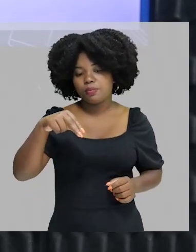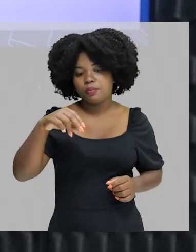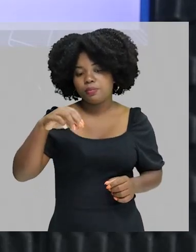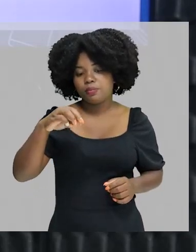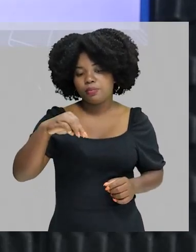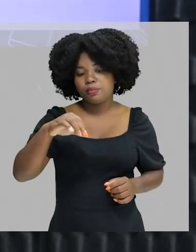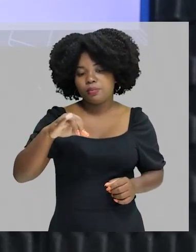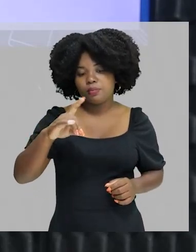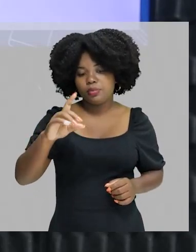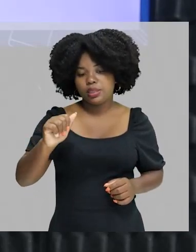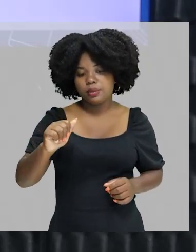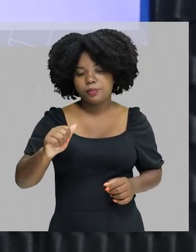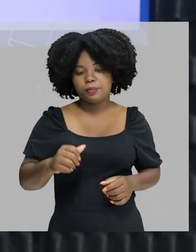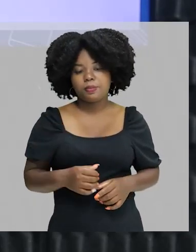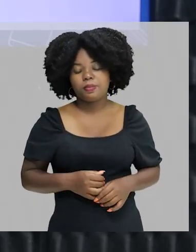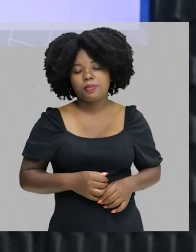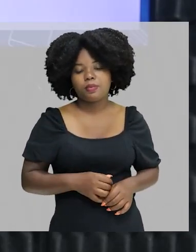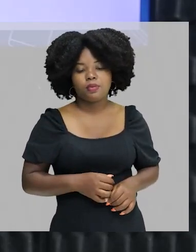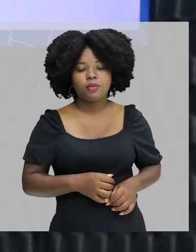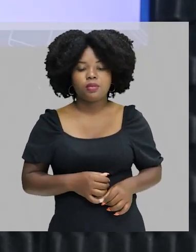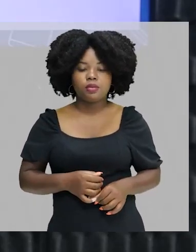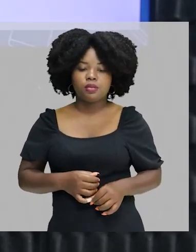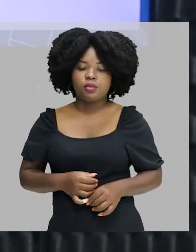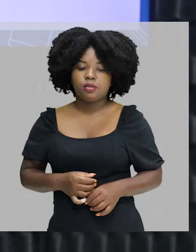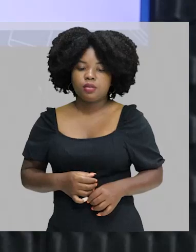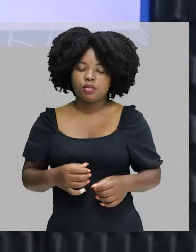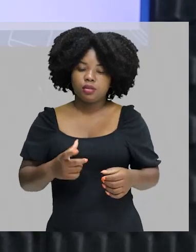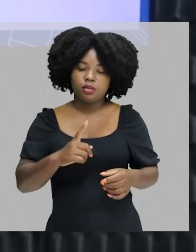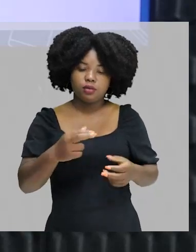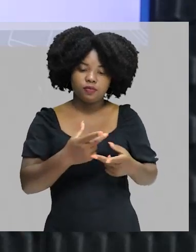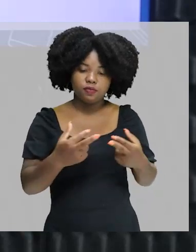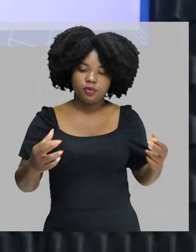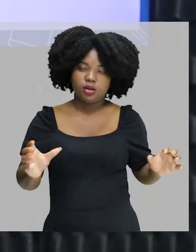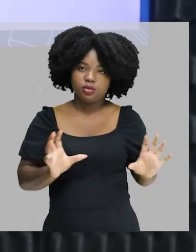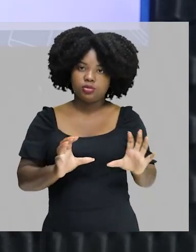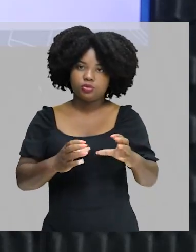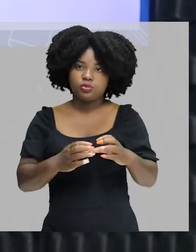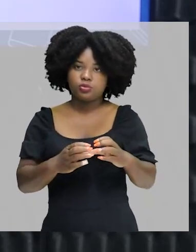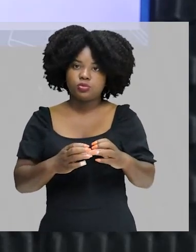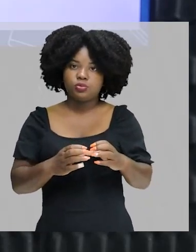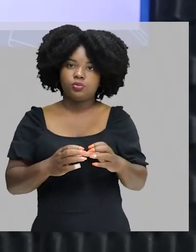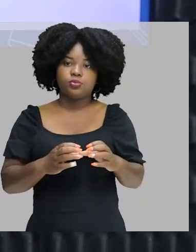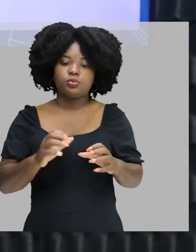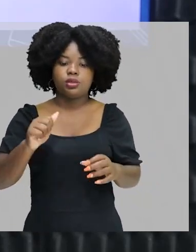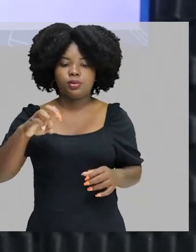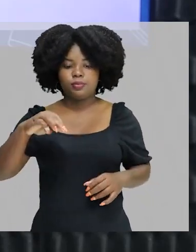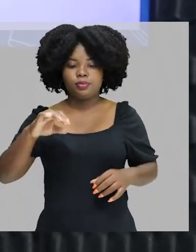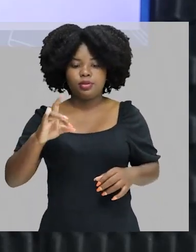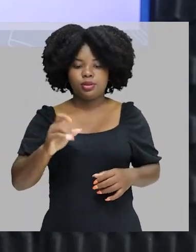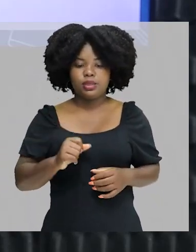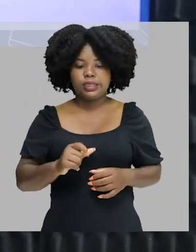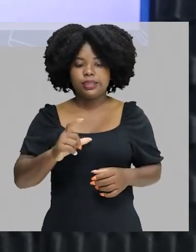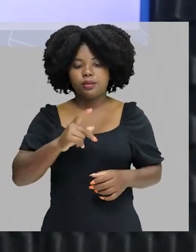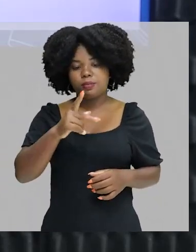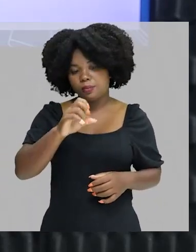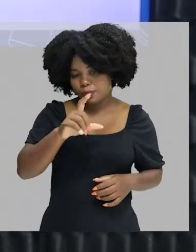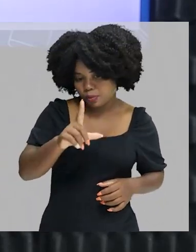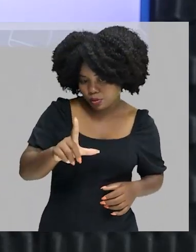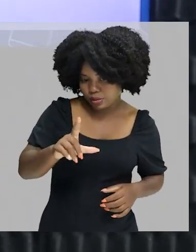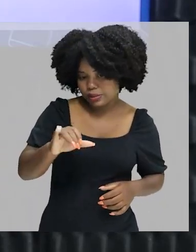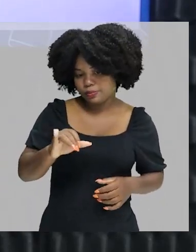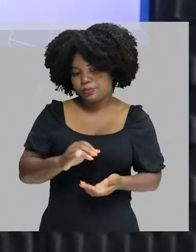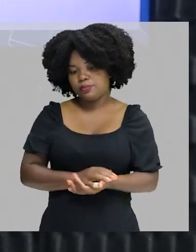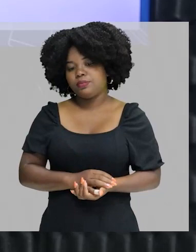amida. Show de bola? Então, eu vou ter aqui vários grupos amida. Então, eu vou ter uma